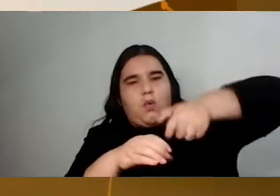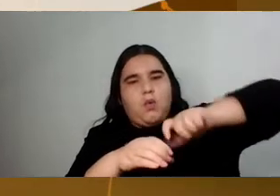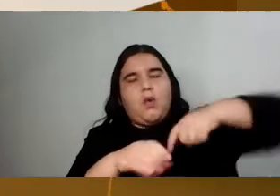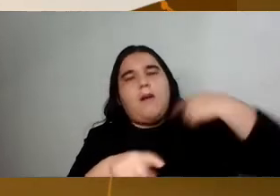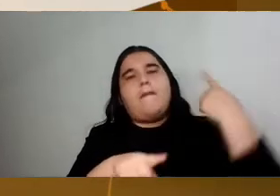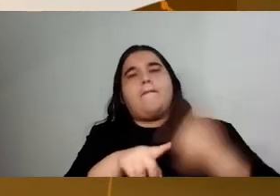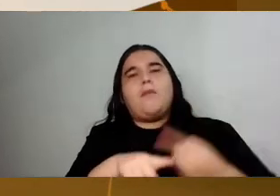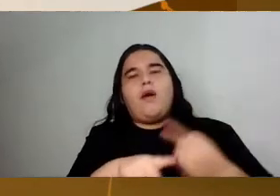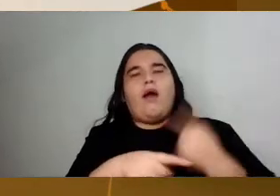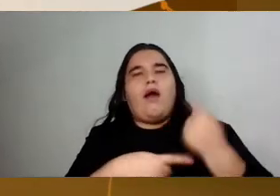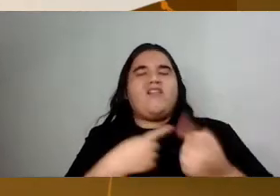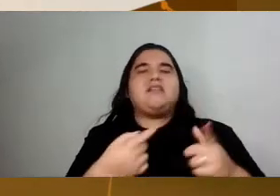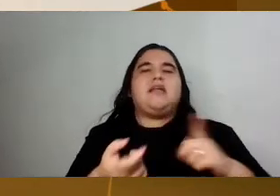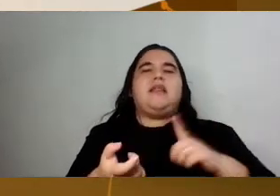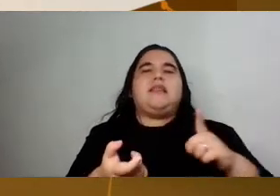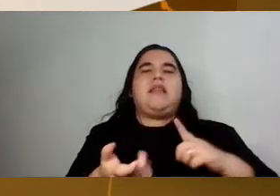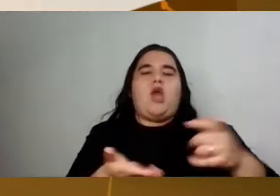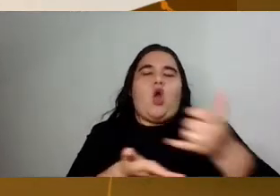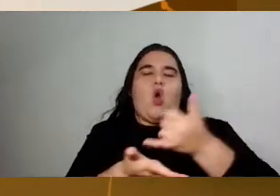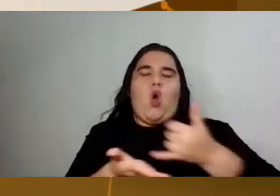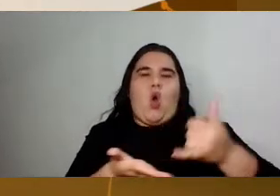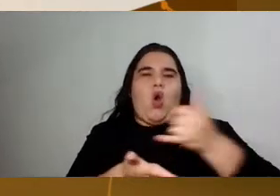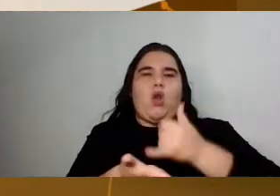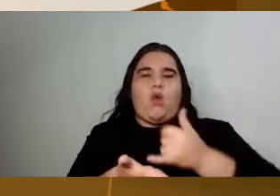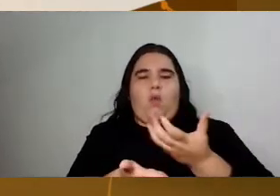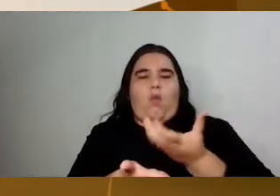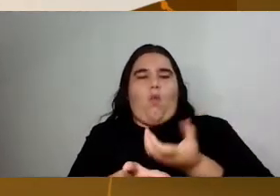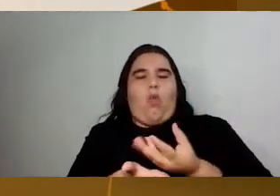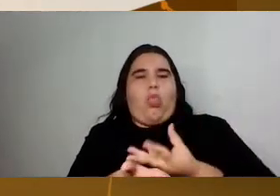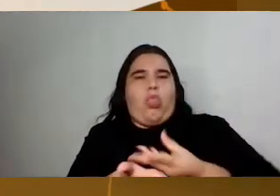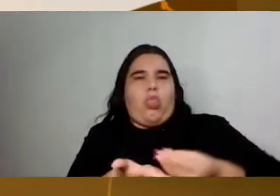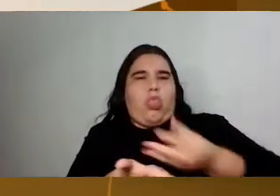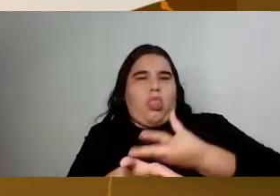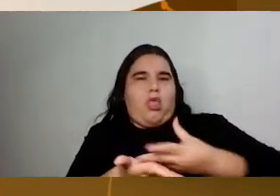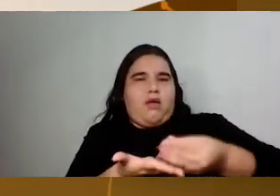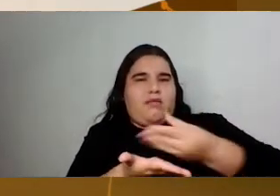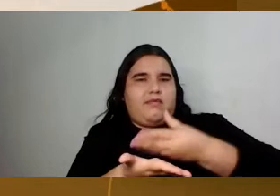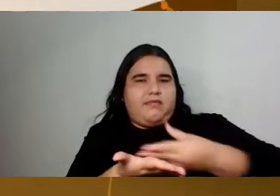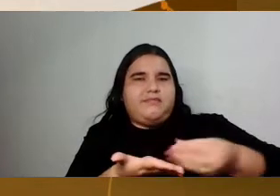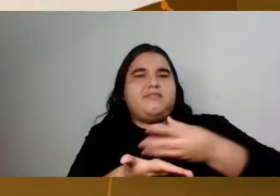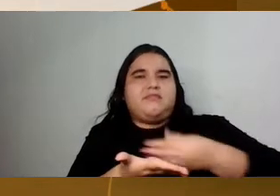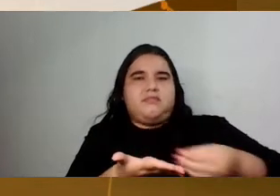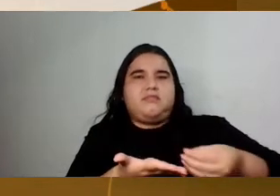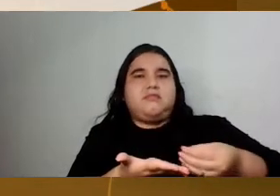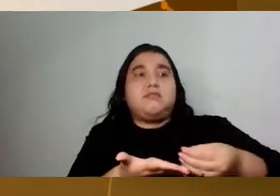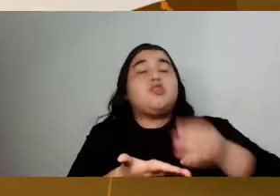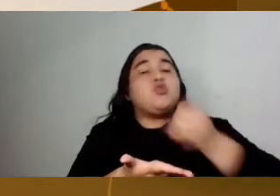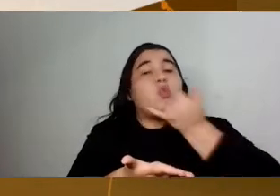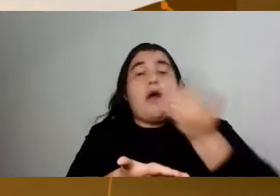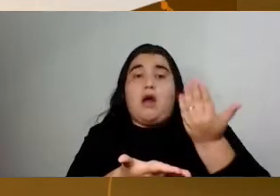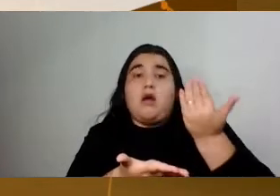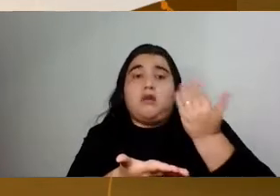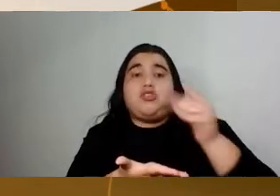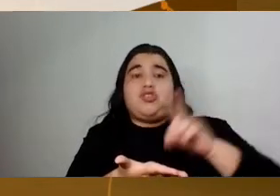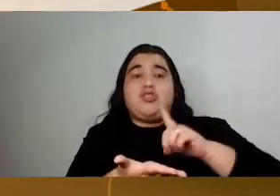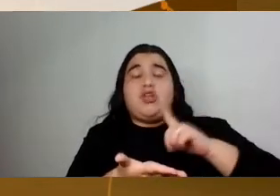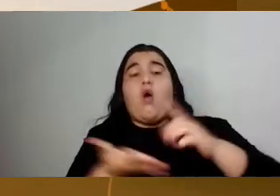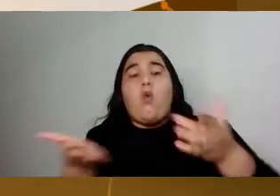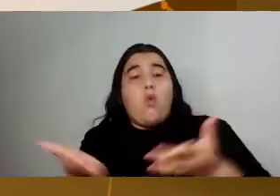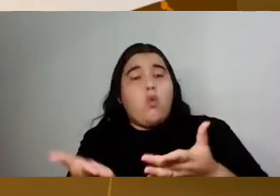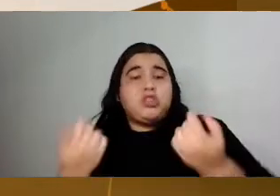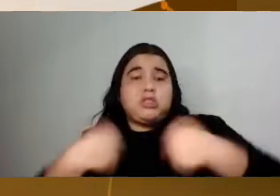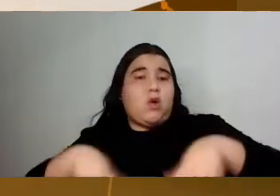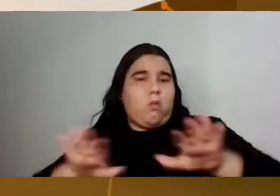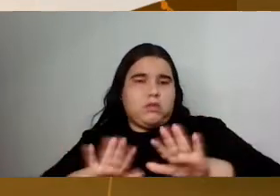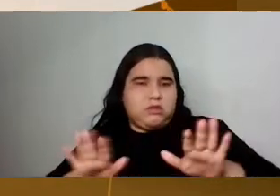da bomba, para não danificar a bomba. Ele tem um nível que ele aceitaria. Hoje não precisa mais disso, né? Além disso, existe